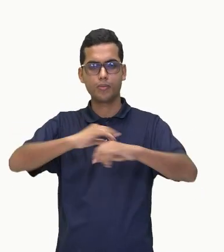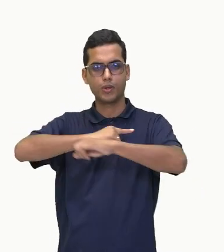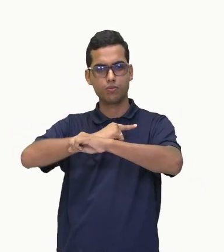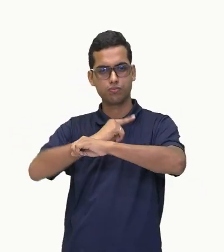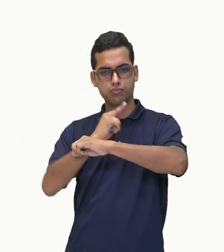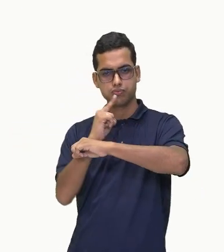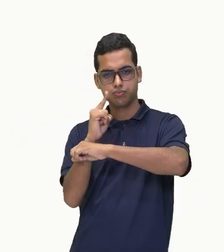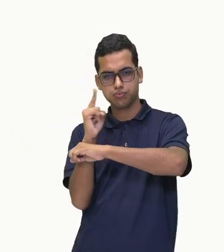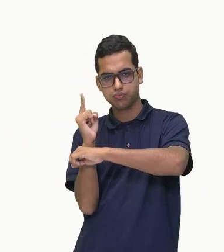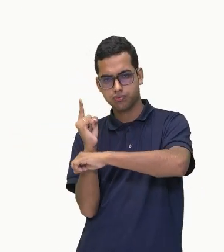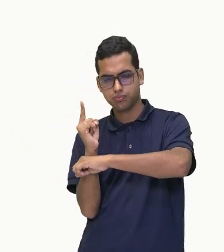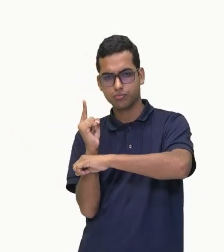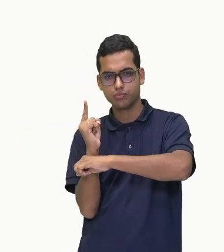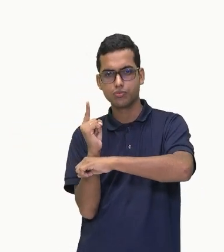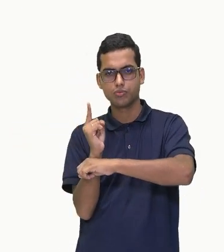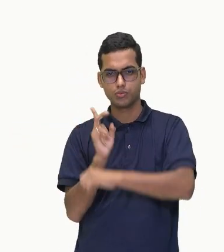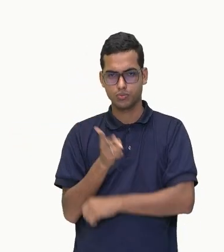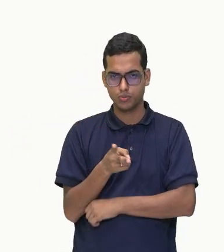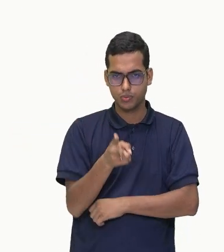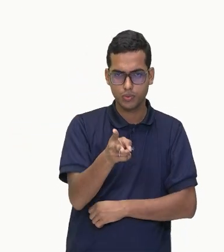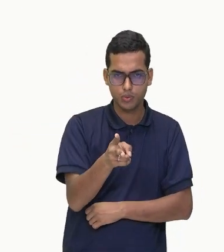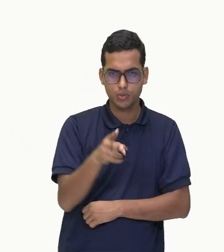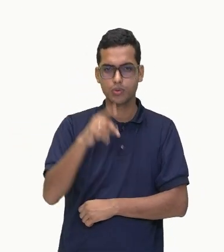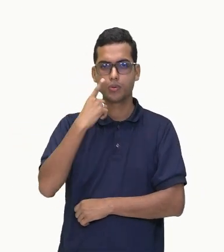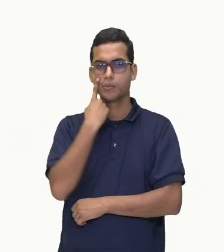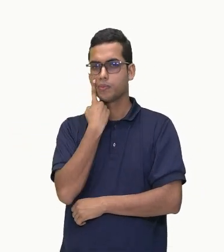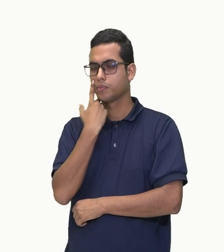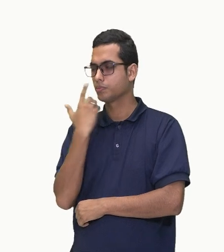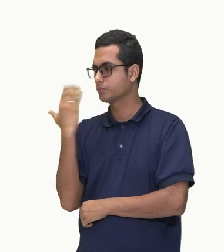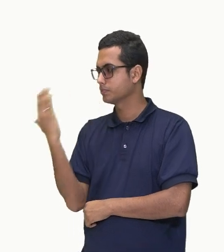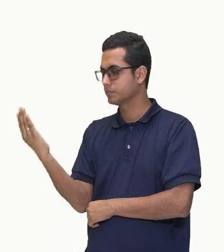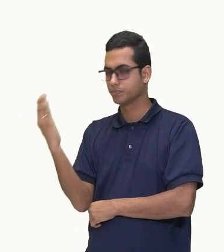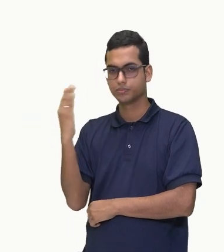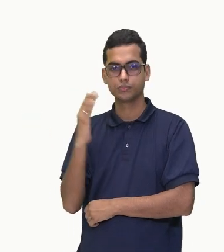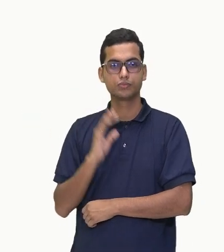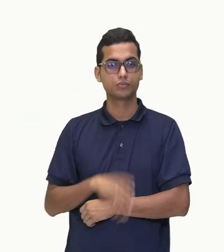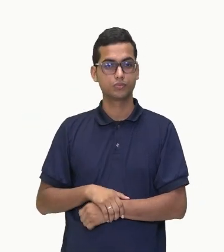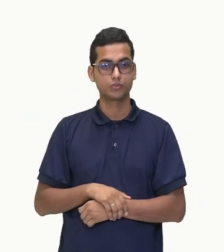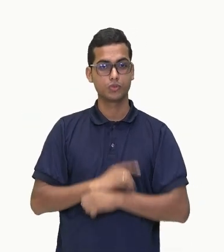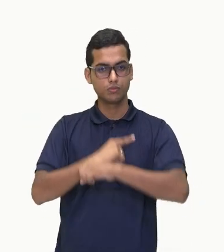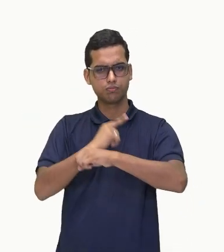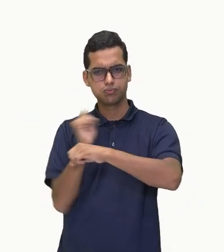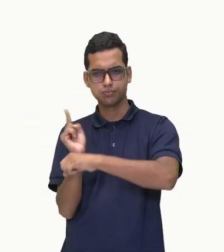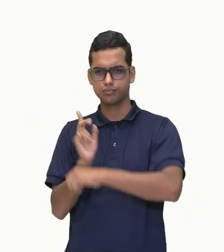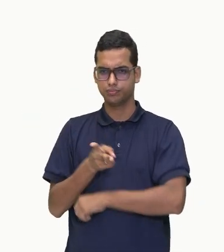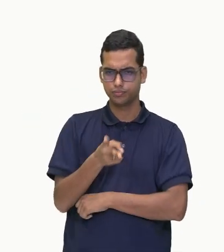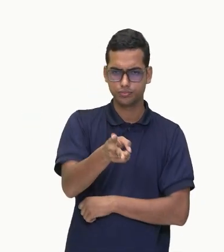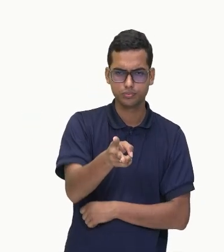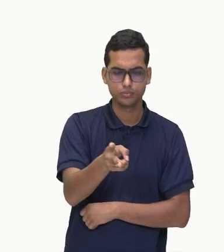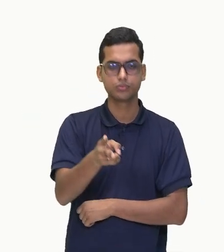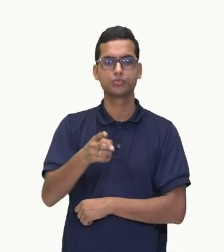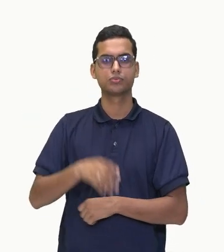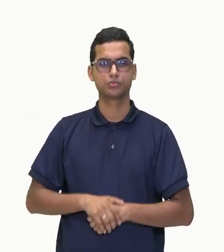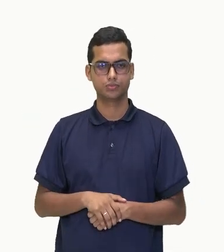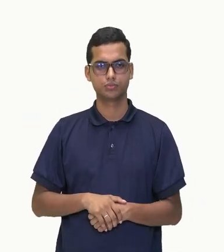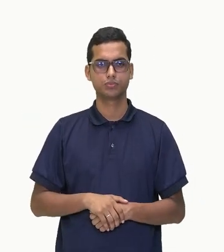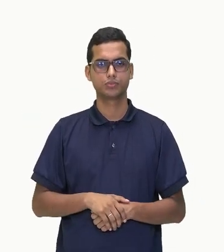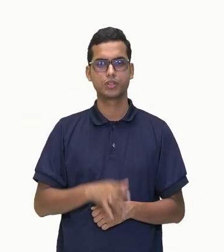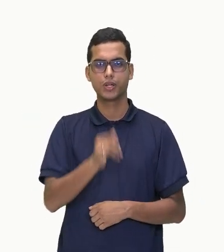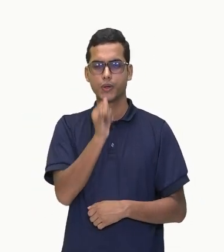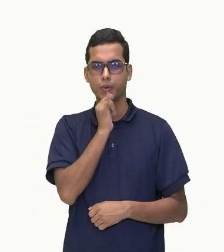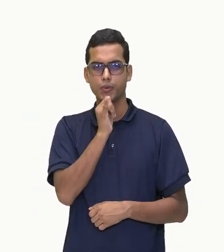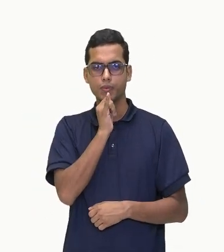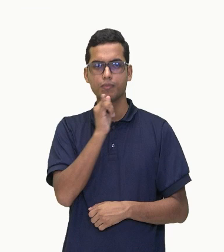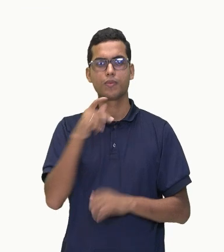uniforme, o MRU. Velocidade constante, exemplo, uma bicicleta andando em